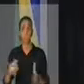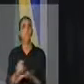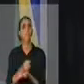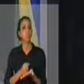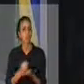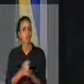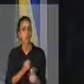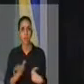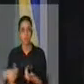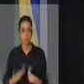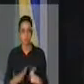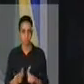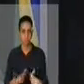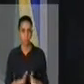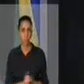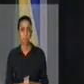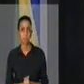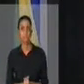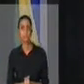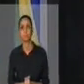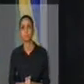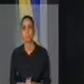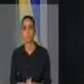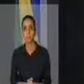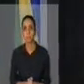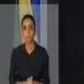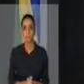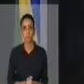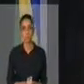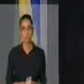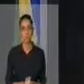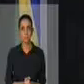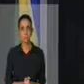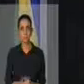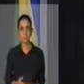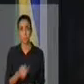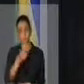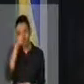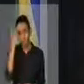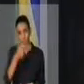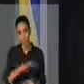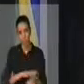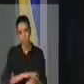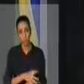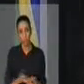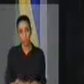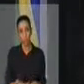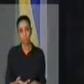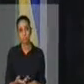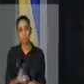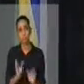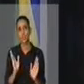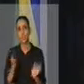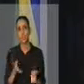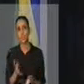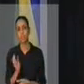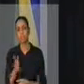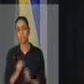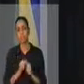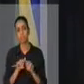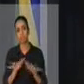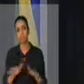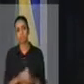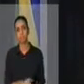medicamentos para os nossos companheiros que precisam disso. No caso,